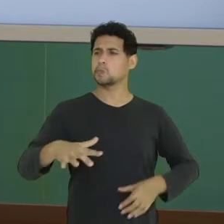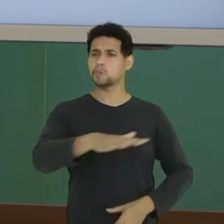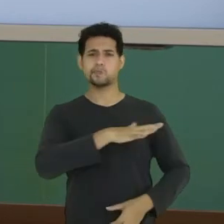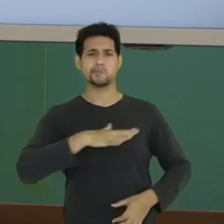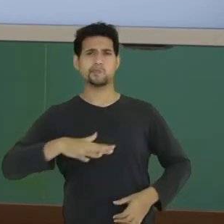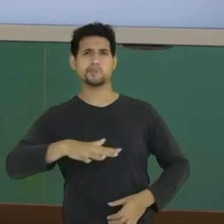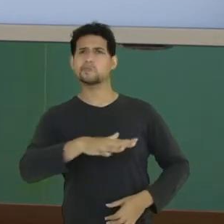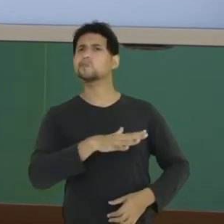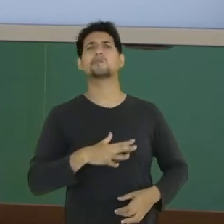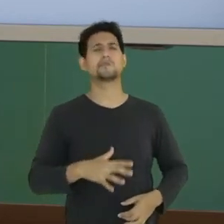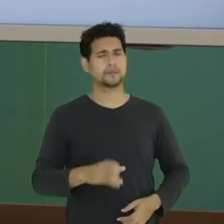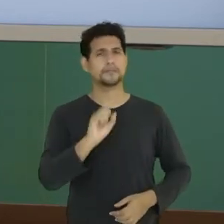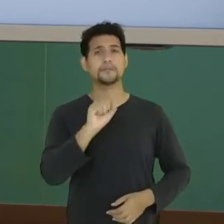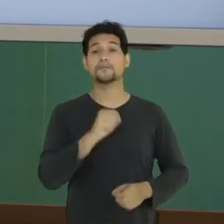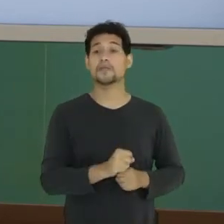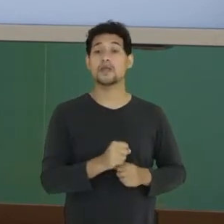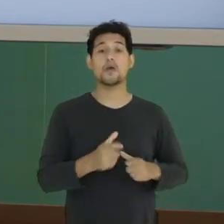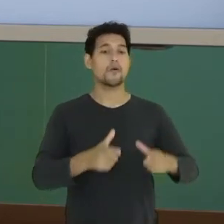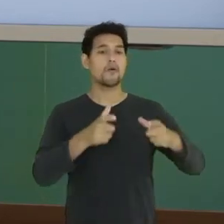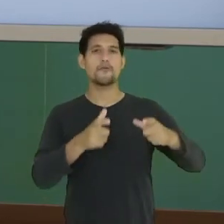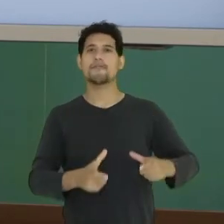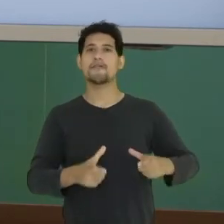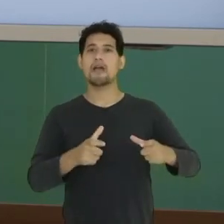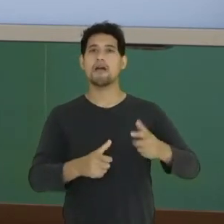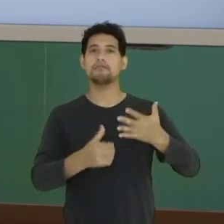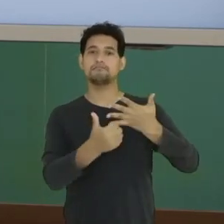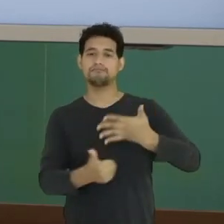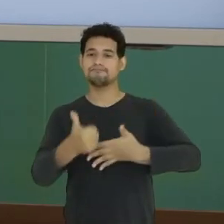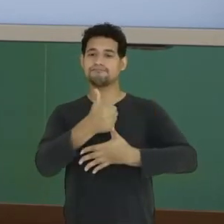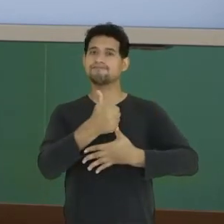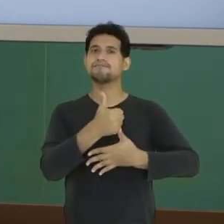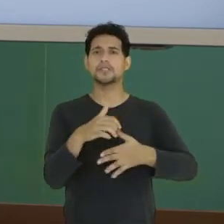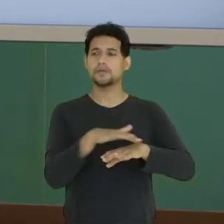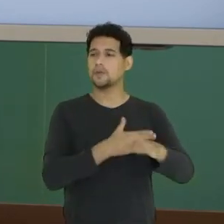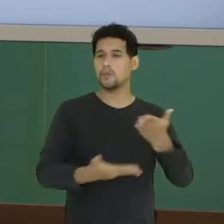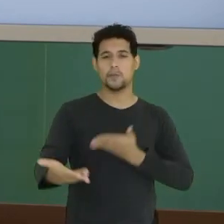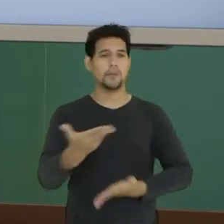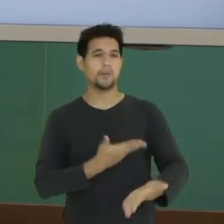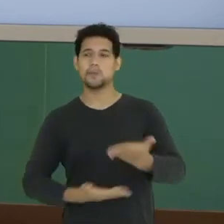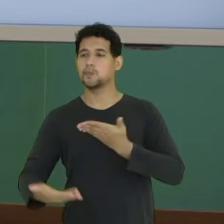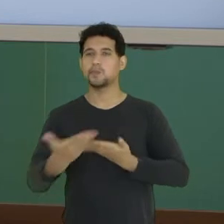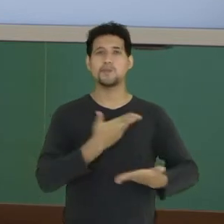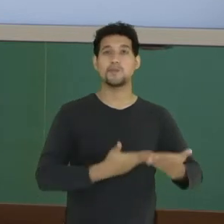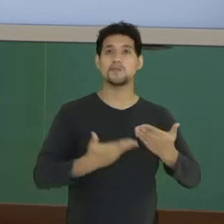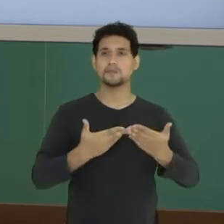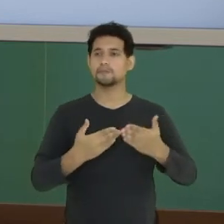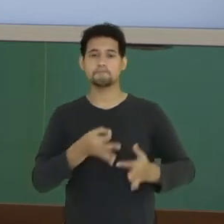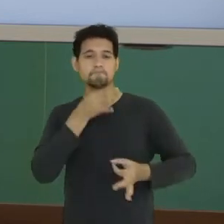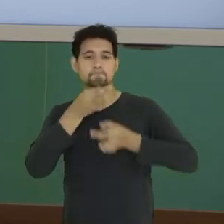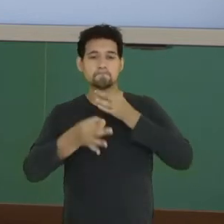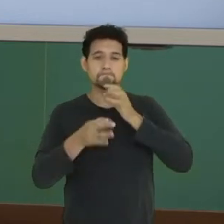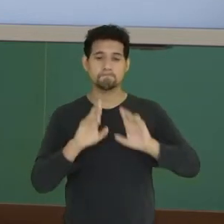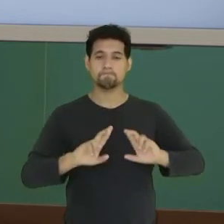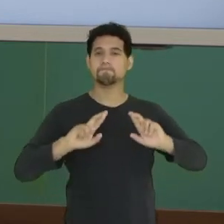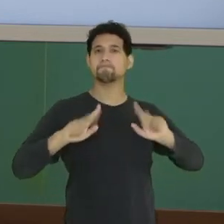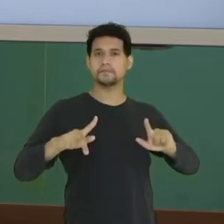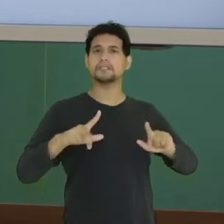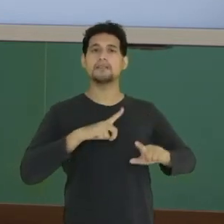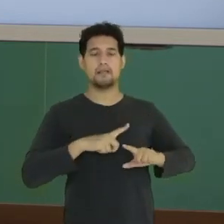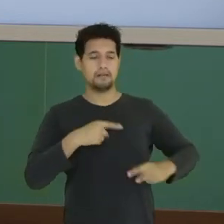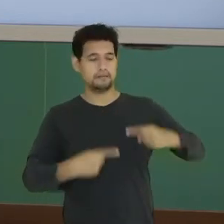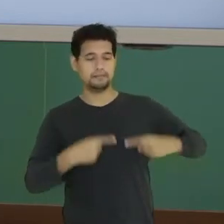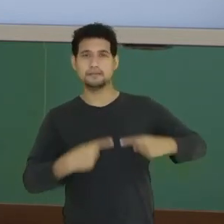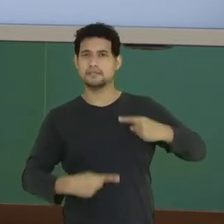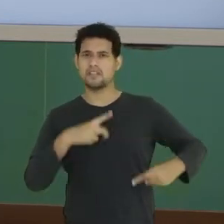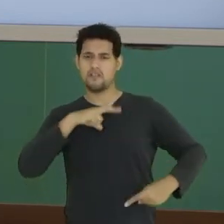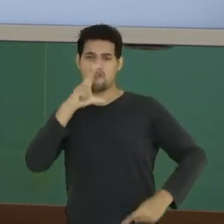nesse espaço, um espaço privilegiado de discussões, de divergências, que a política